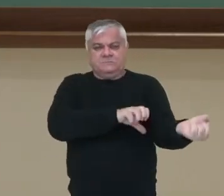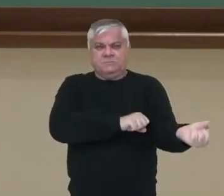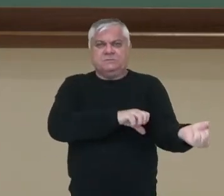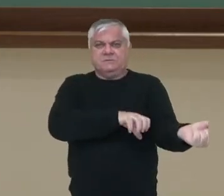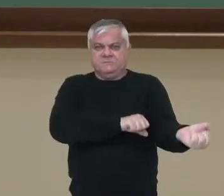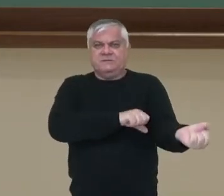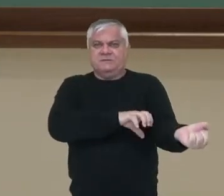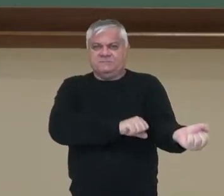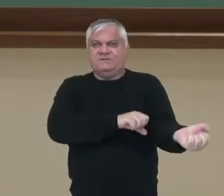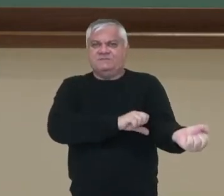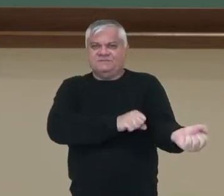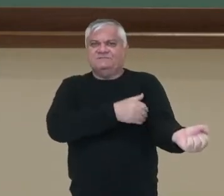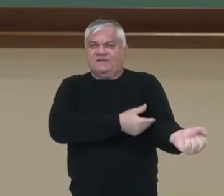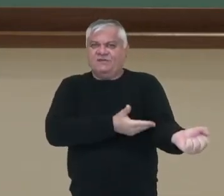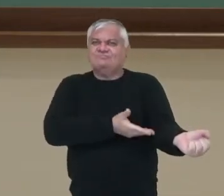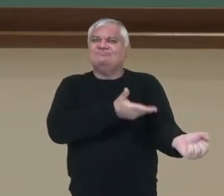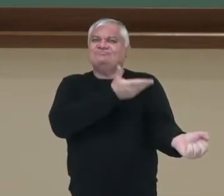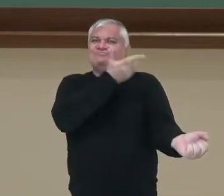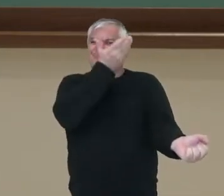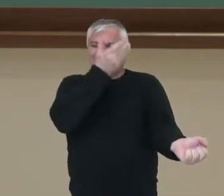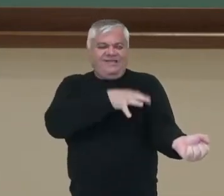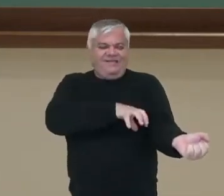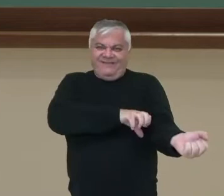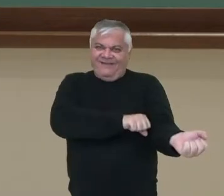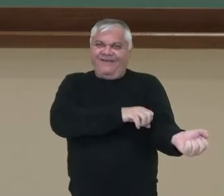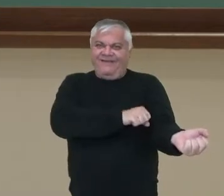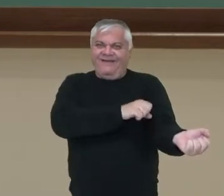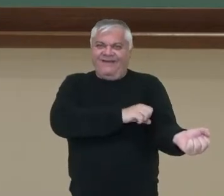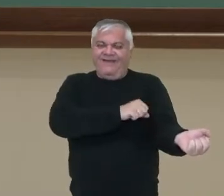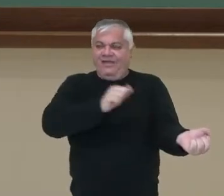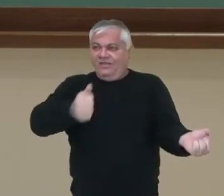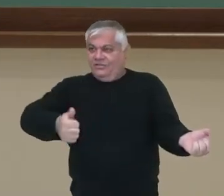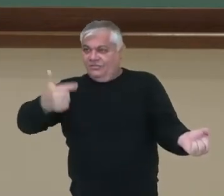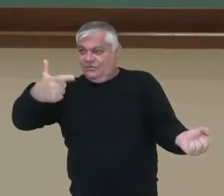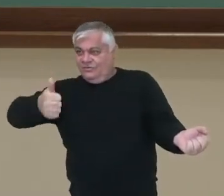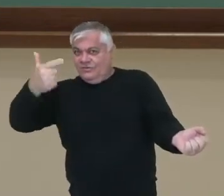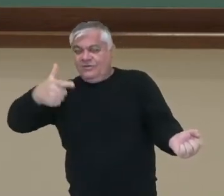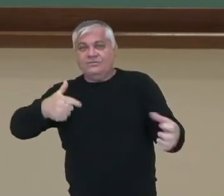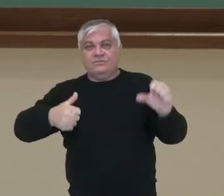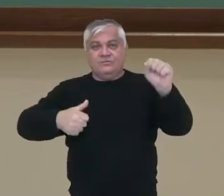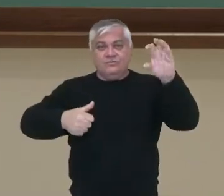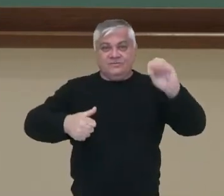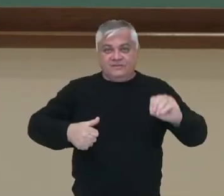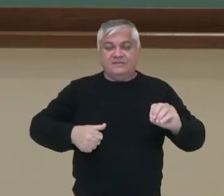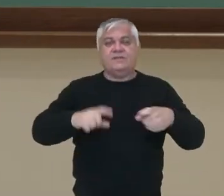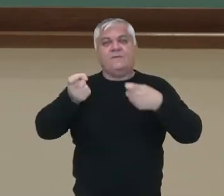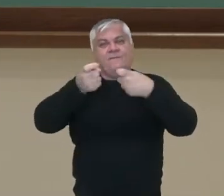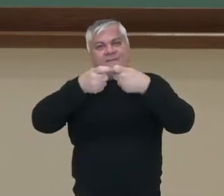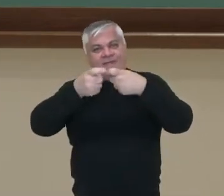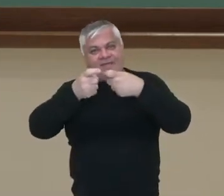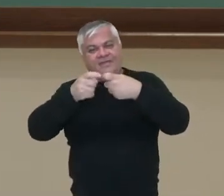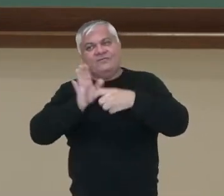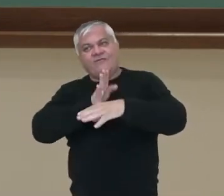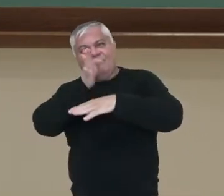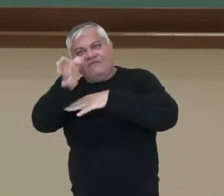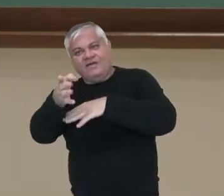aquele esfigmomômetro, que é aquele aparelho que é colocado no braço pelo médico para verificar essa pressão